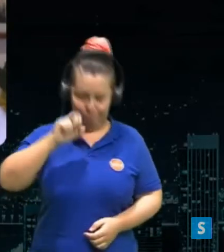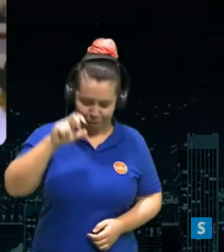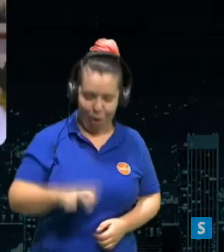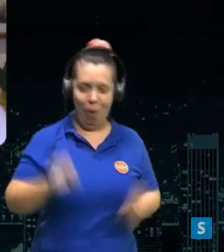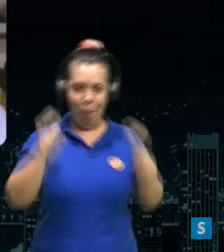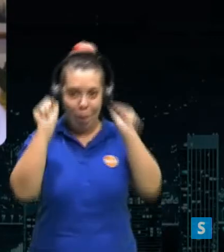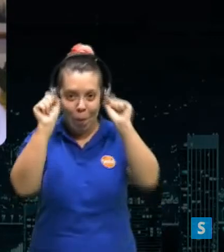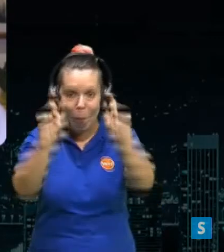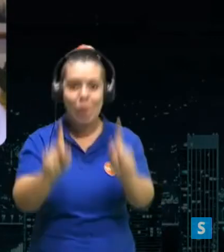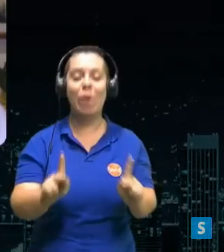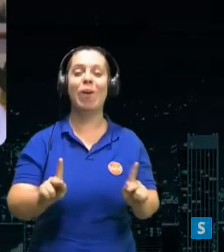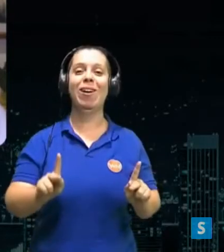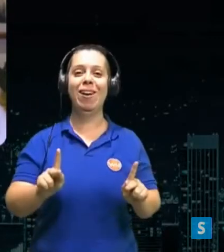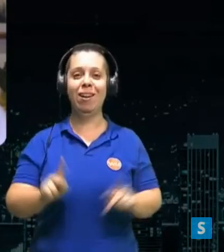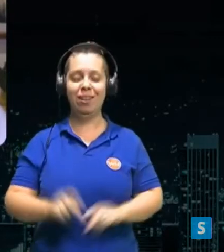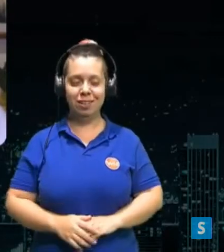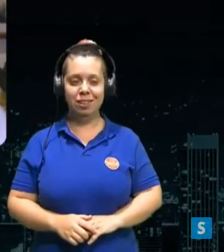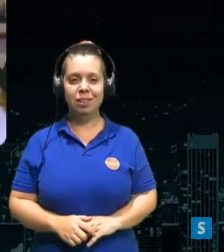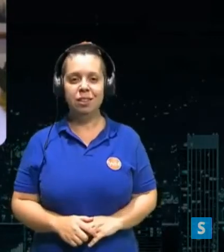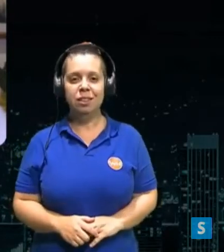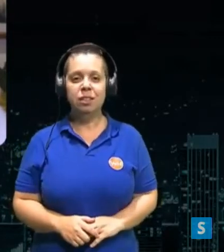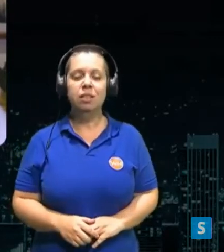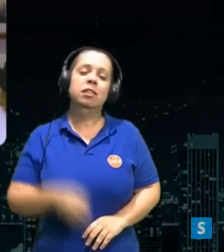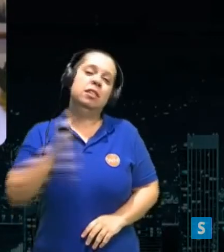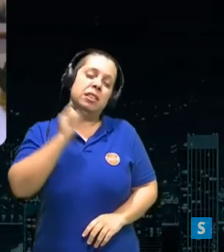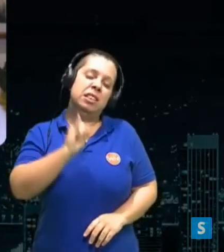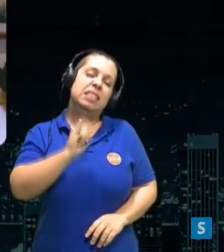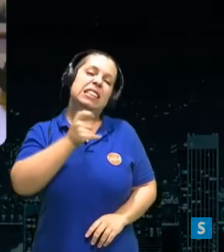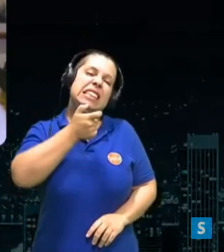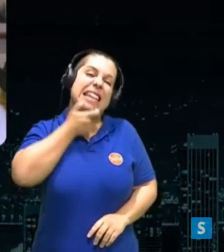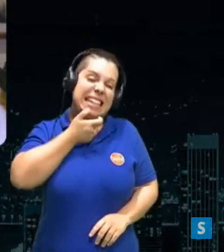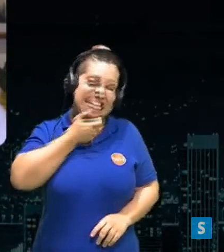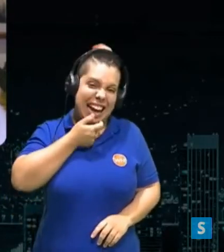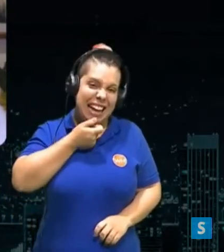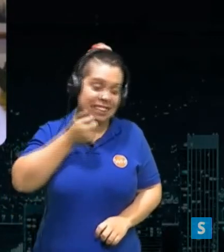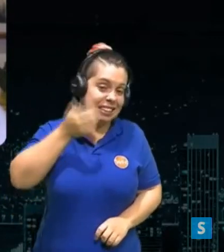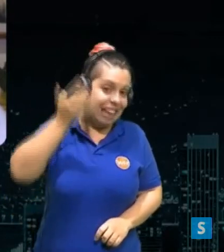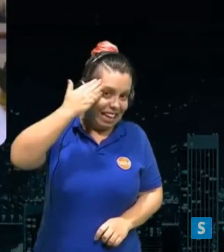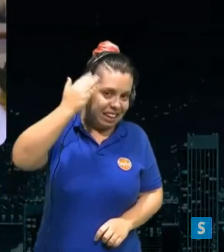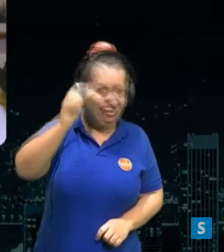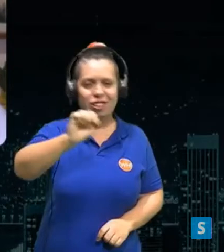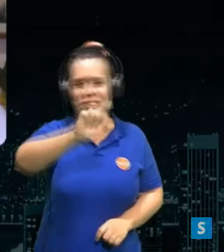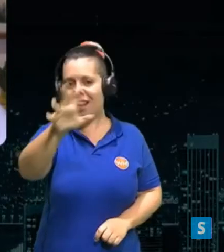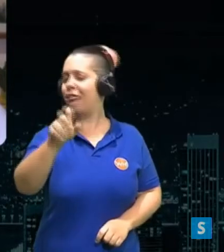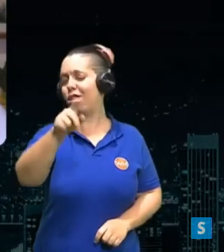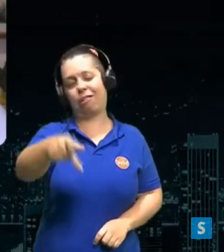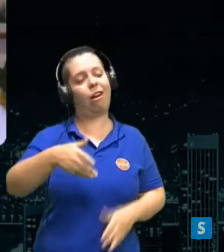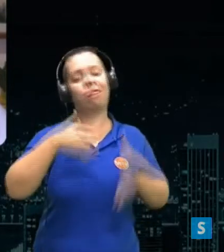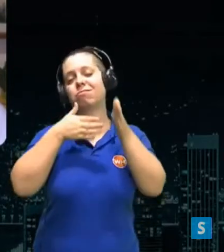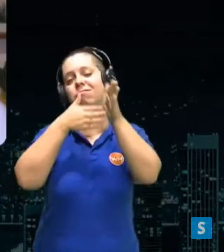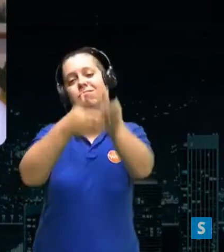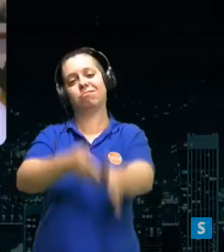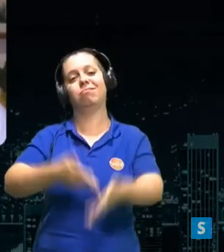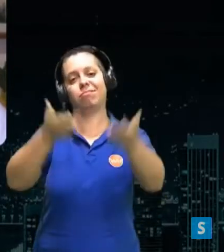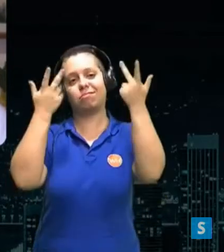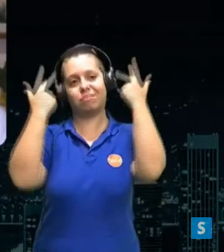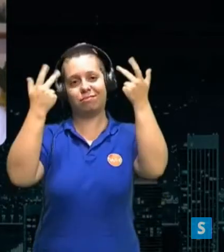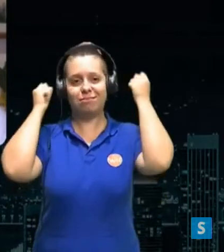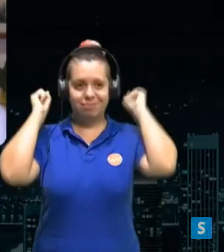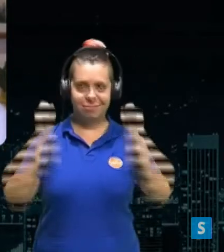ouvirem todo esse conteúdo em português se você já tá com o inglês Ok é só seguir aqui acompanhando a nossa trilha